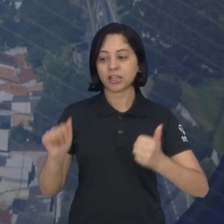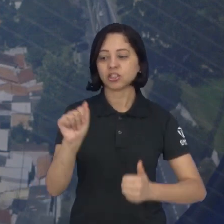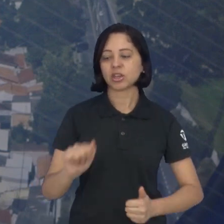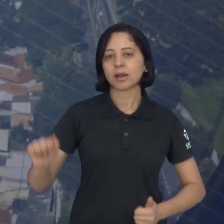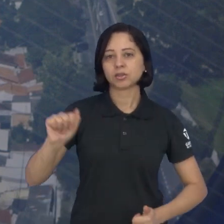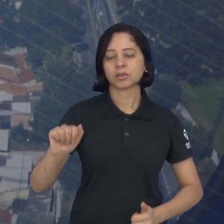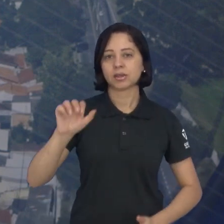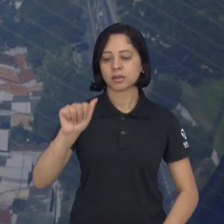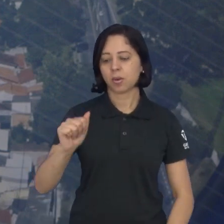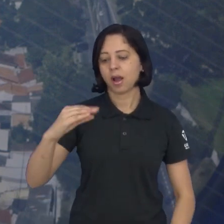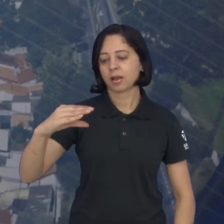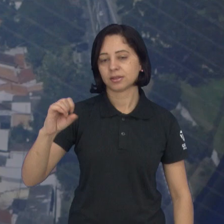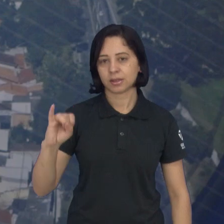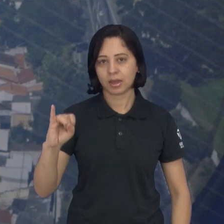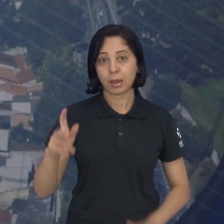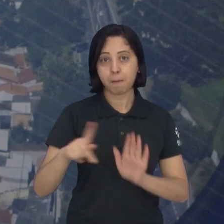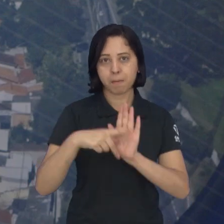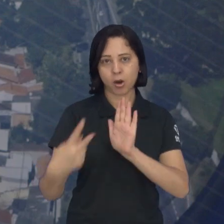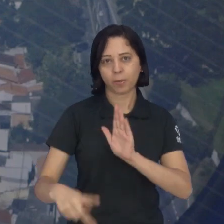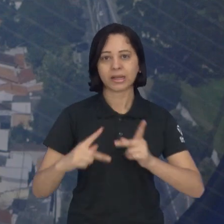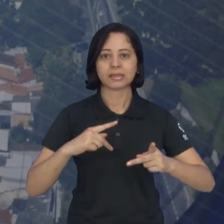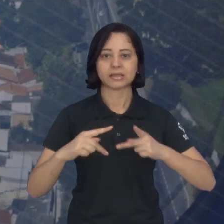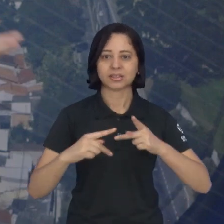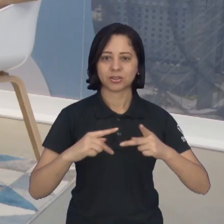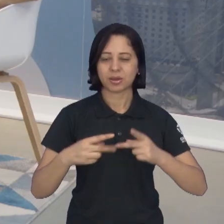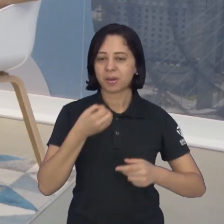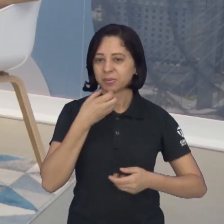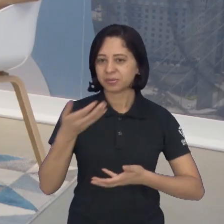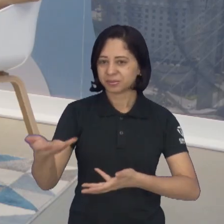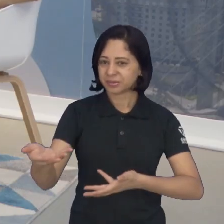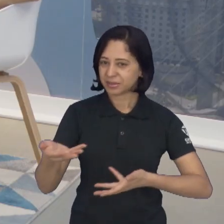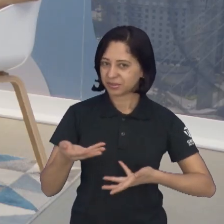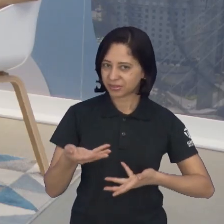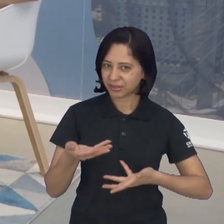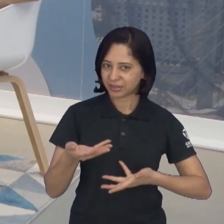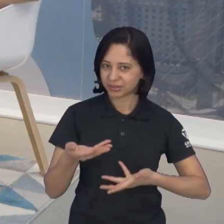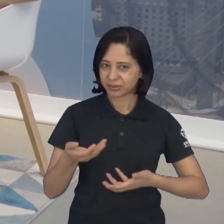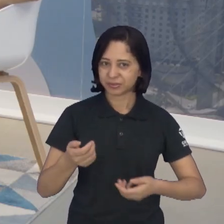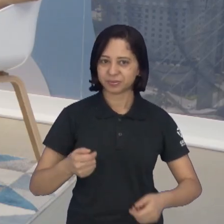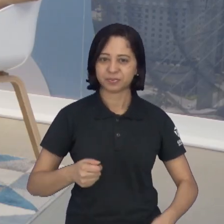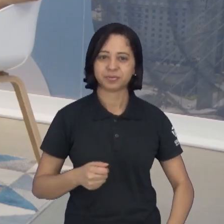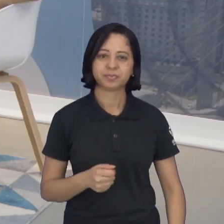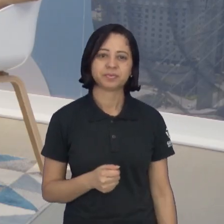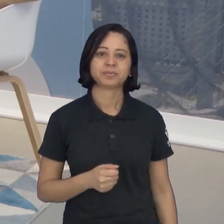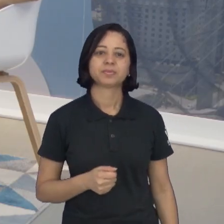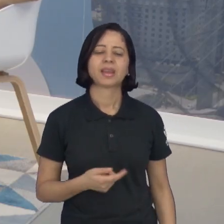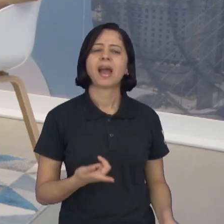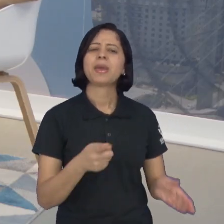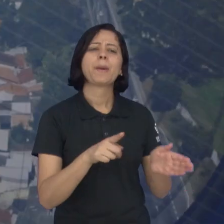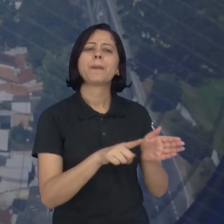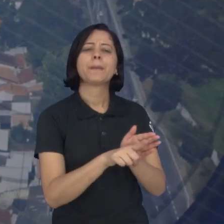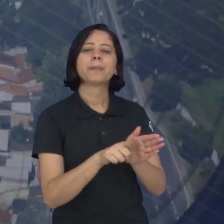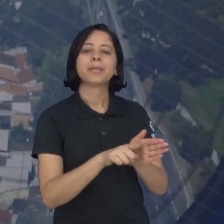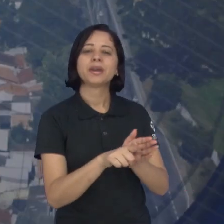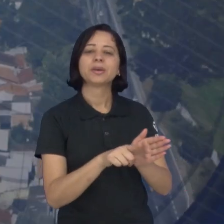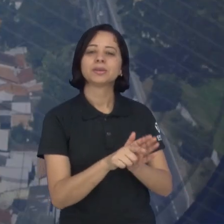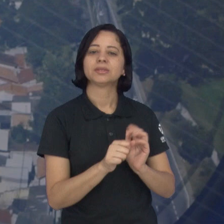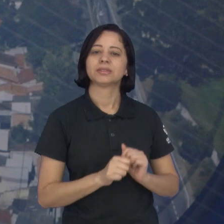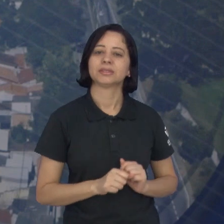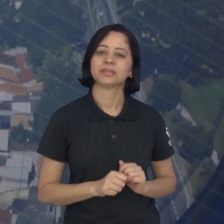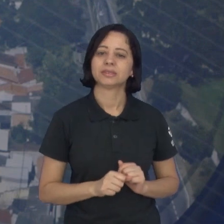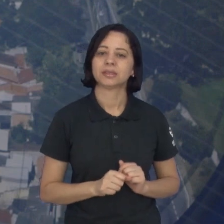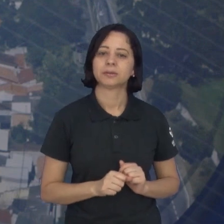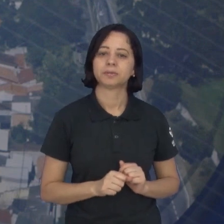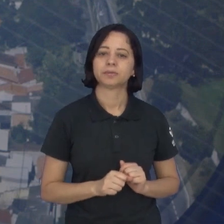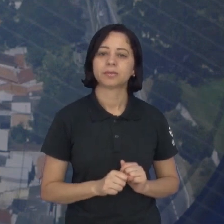e Industrial aqui de São José dos Campos. Seja muito bem-vindo, José de Mello. Eu queria te perguntar, como que vocês da